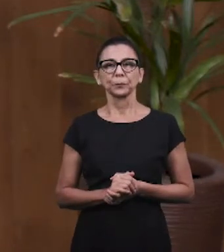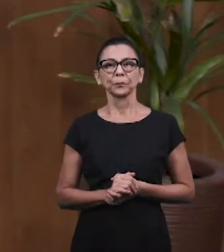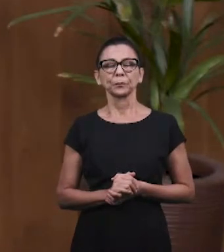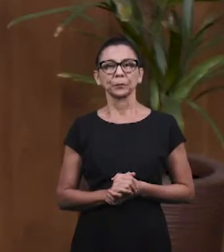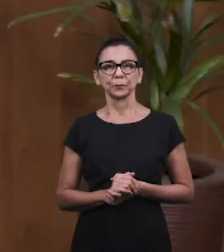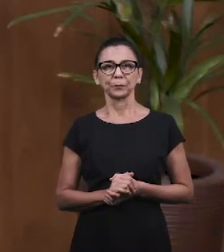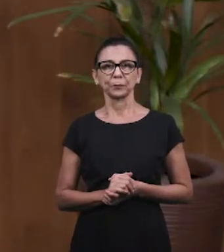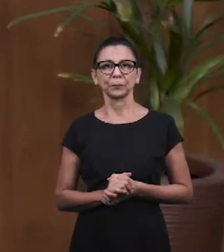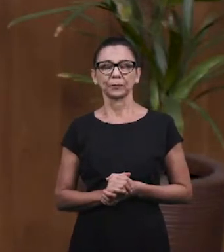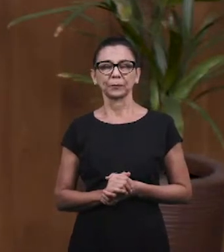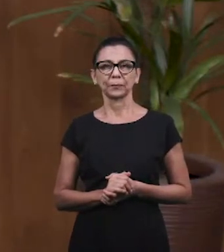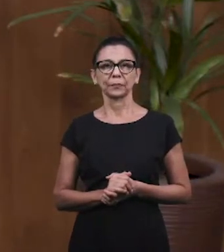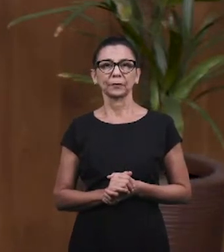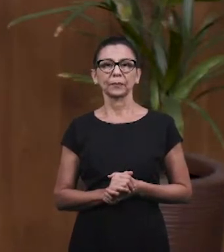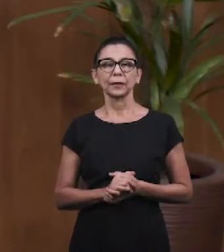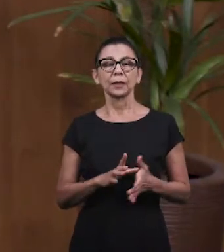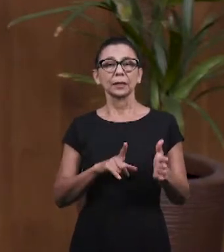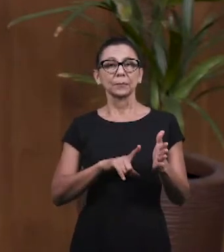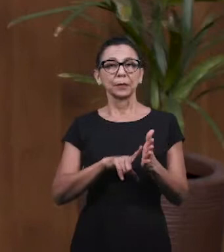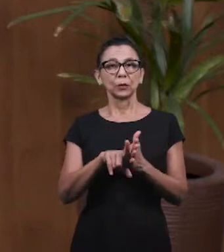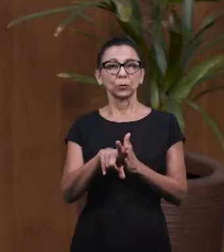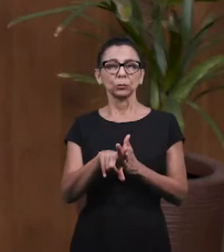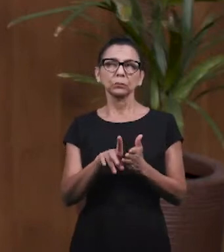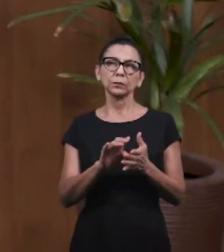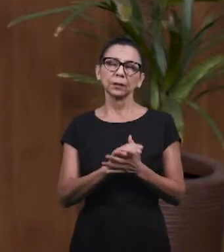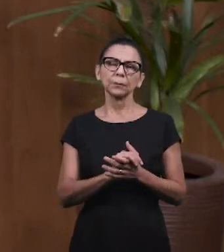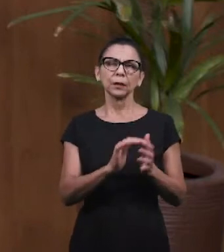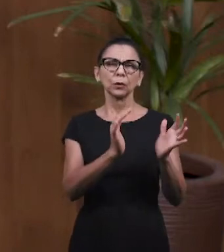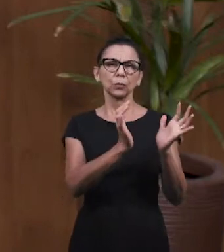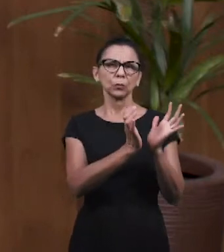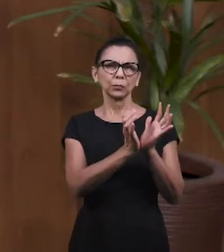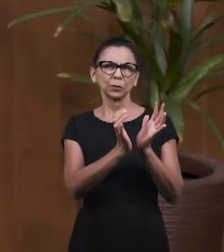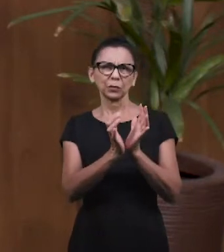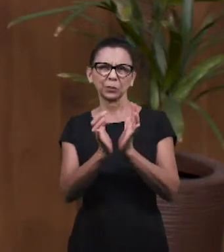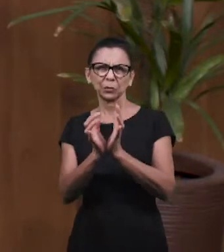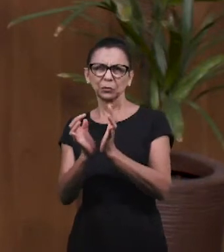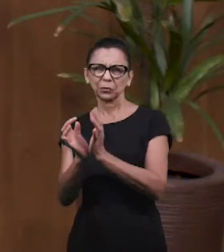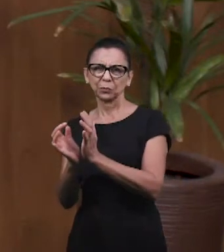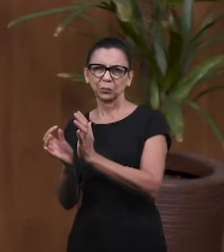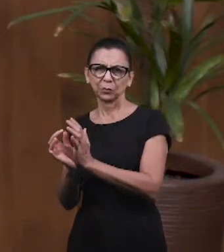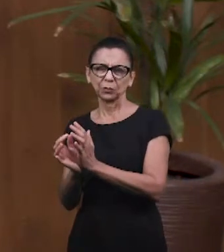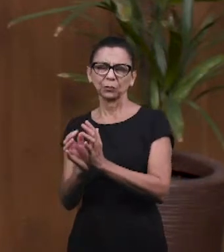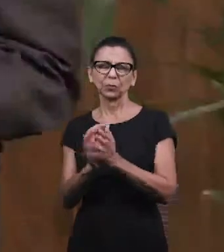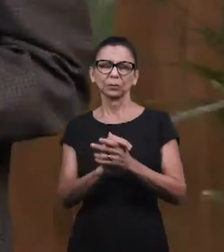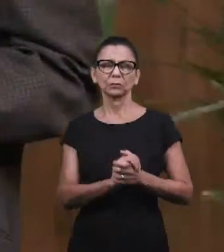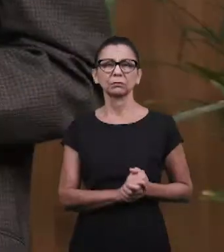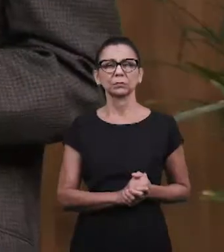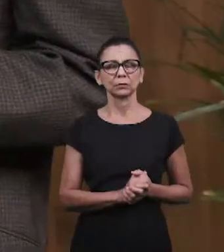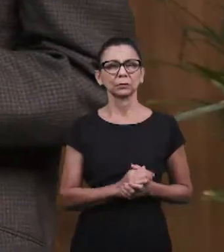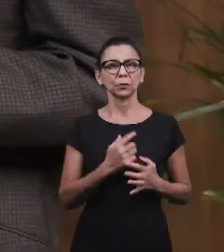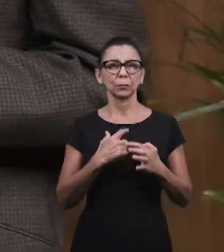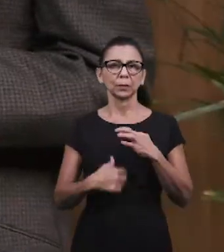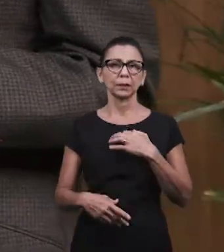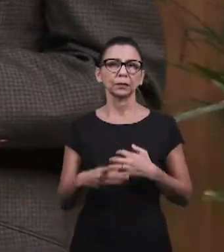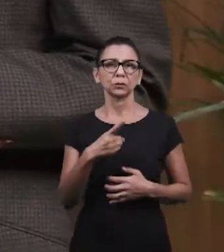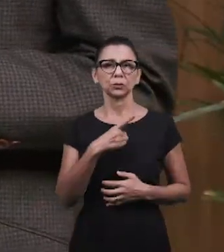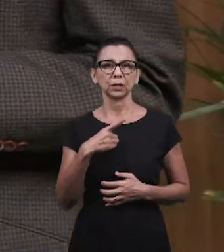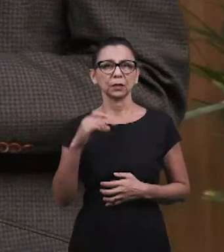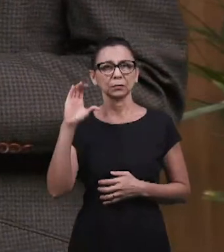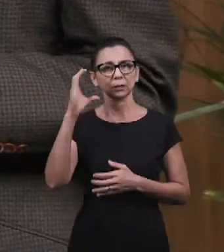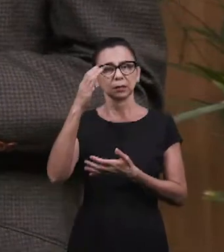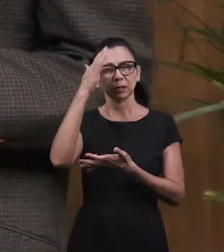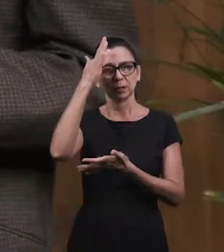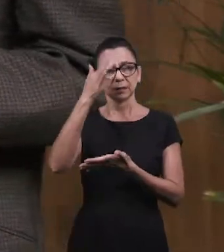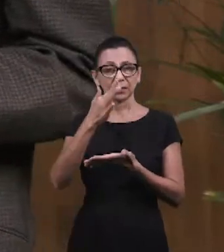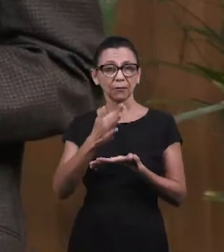foram destinadas para a resposta de ungidos, diáconos, grupos de ciência e fé, professoras, obreiros e